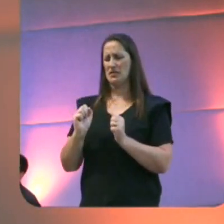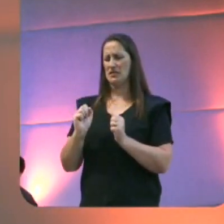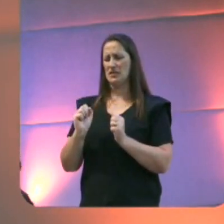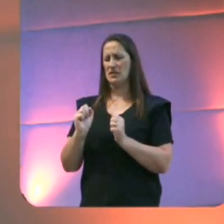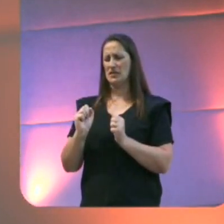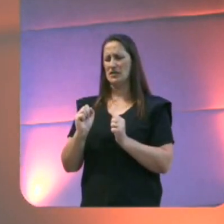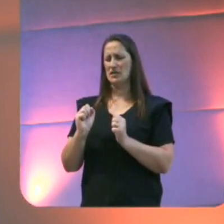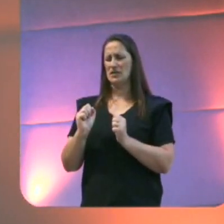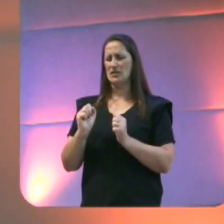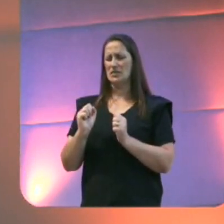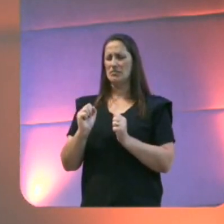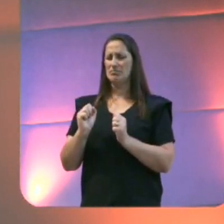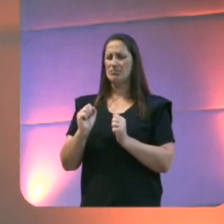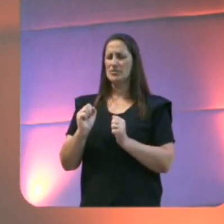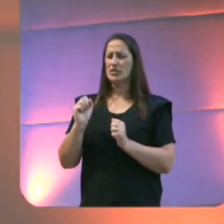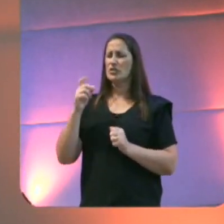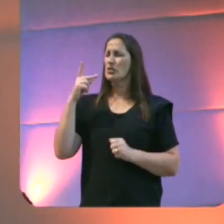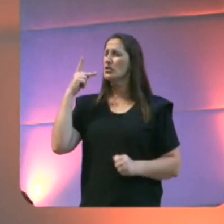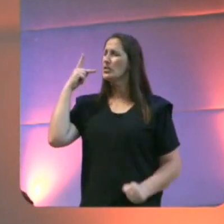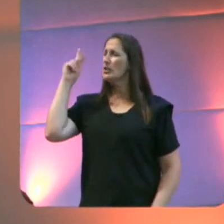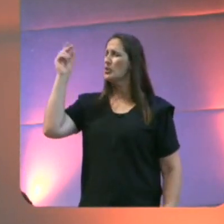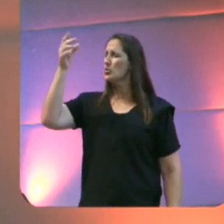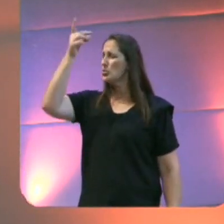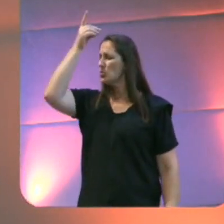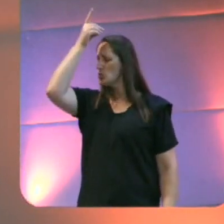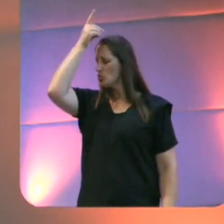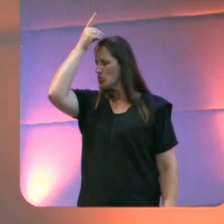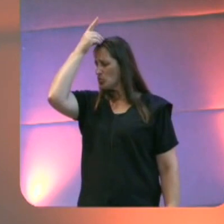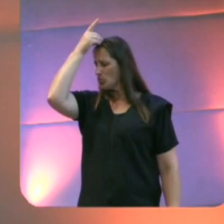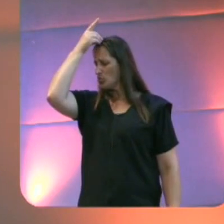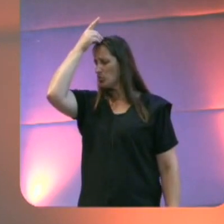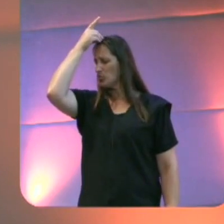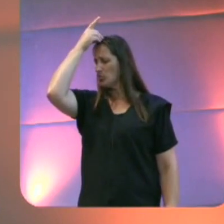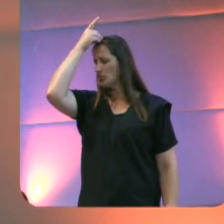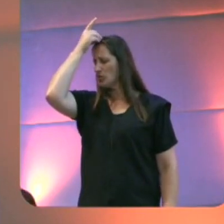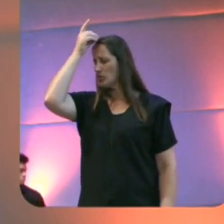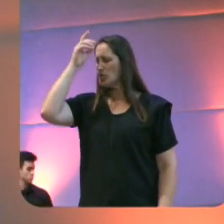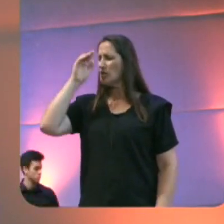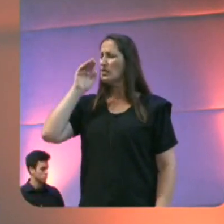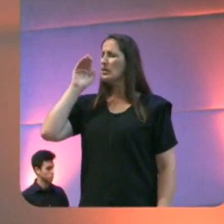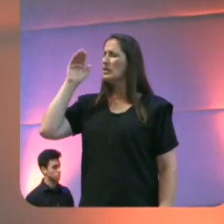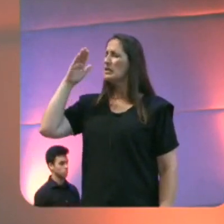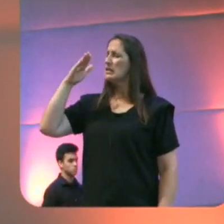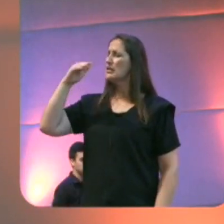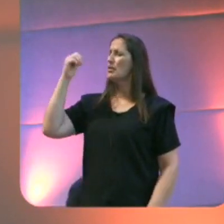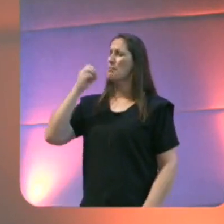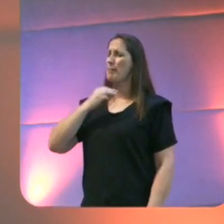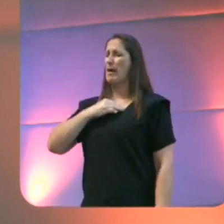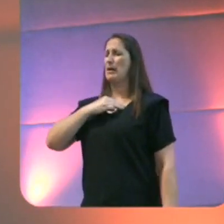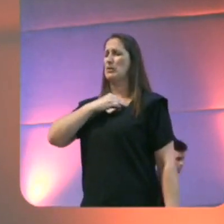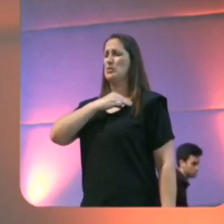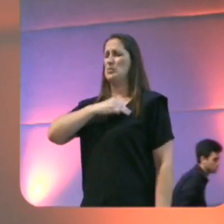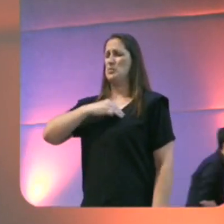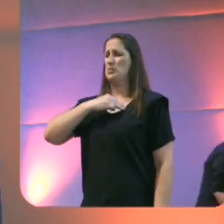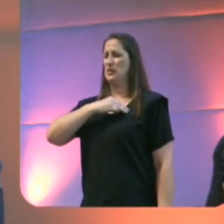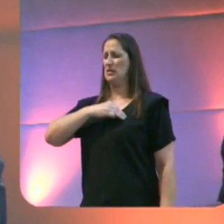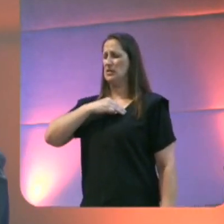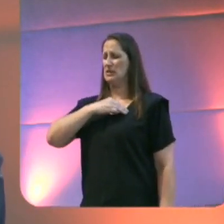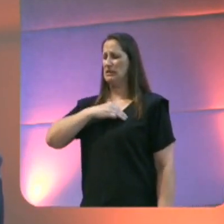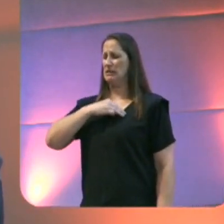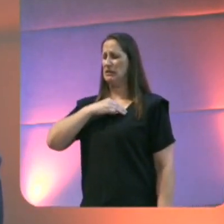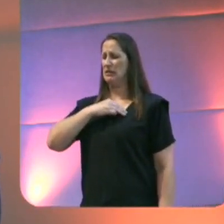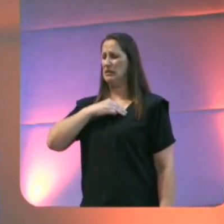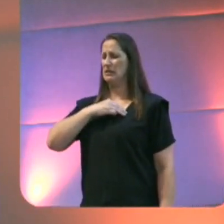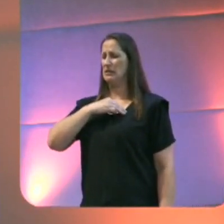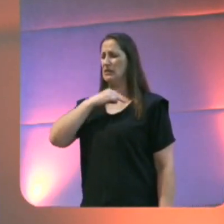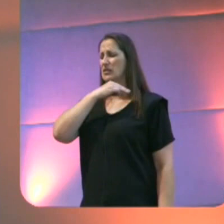com o derramar dos Teus dons, com os chamados ministeriais. Que,